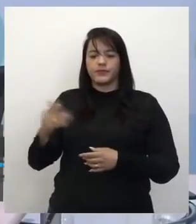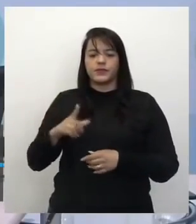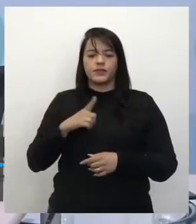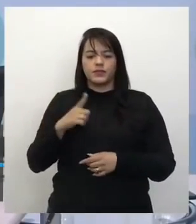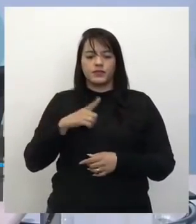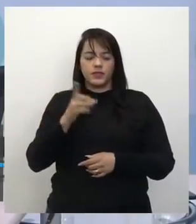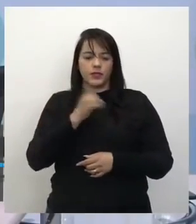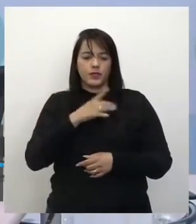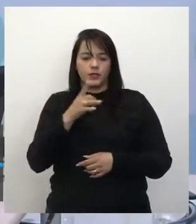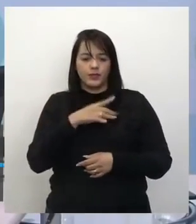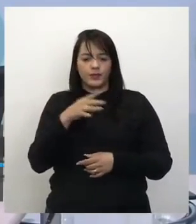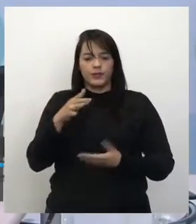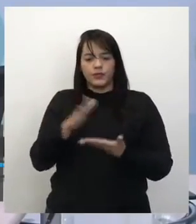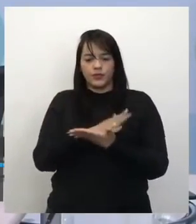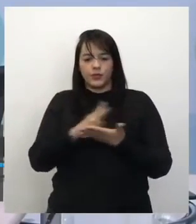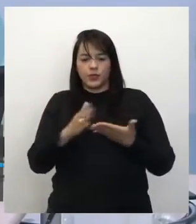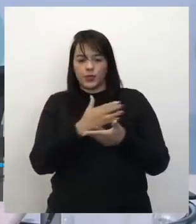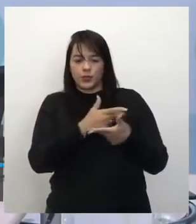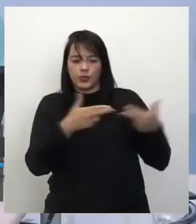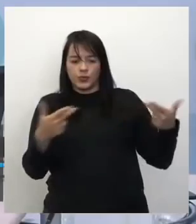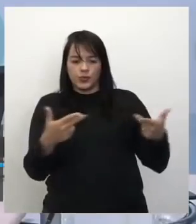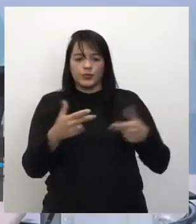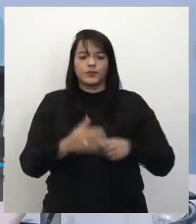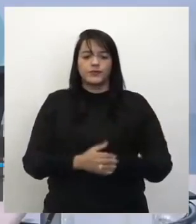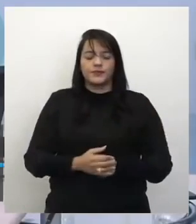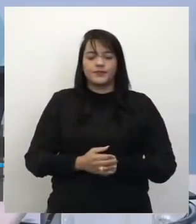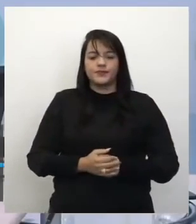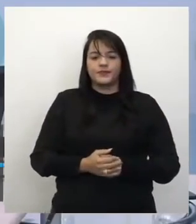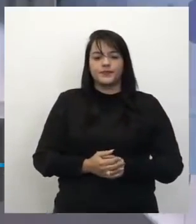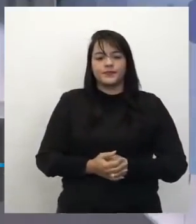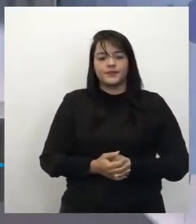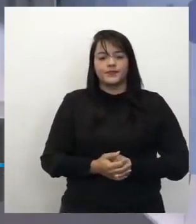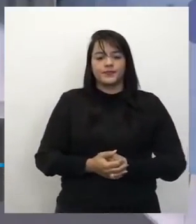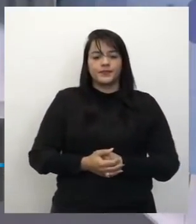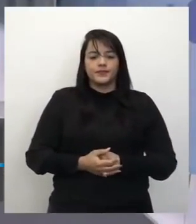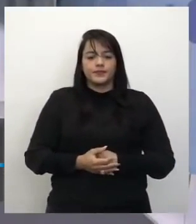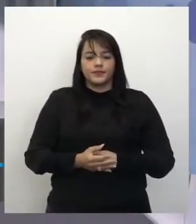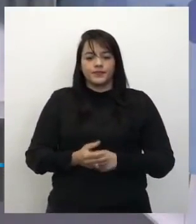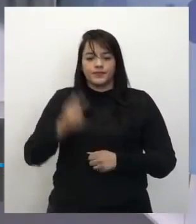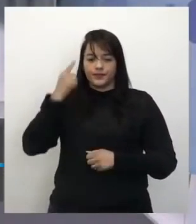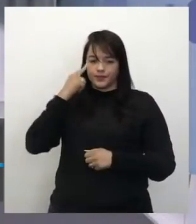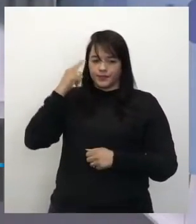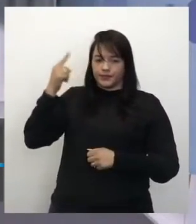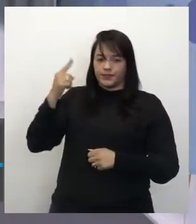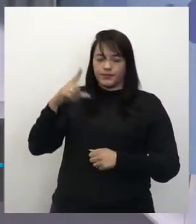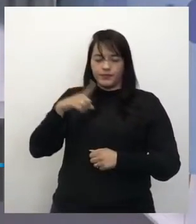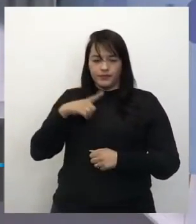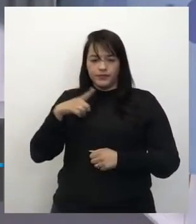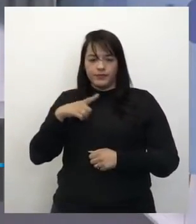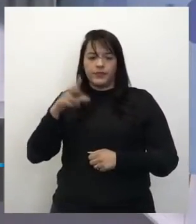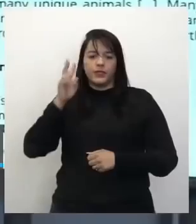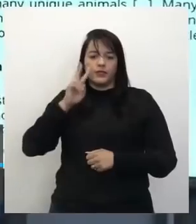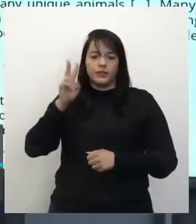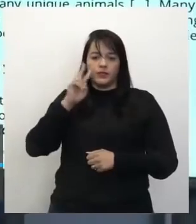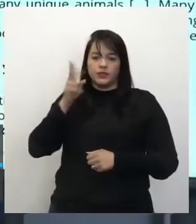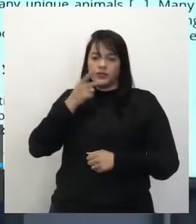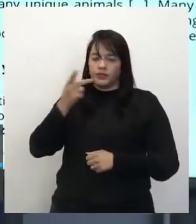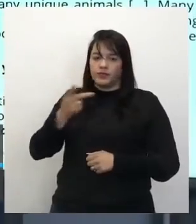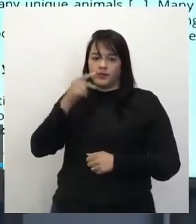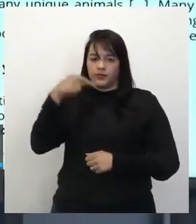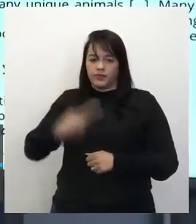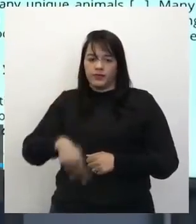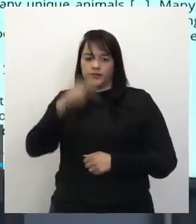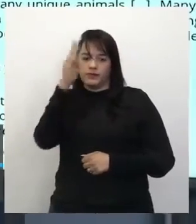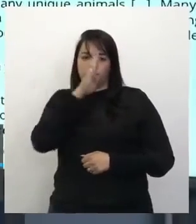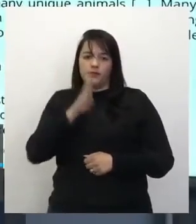com medo dessas coisas de snakes and spiders. Lembrando que pode ser um estereótipo, né, João? A mesma coisa que as pessoas falam no Brasil aqui. Eu